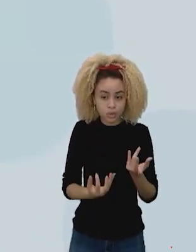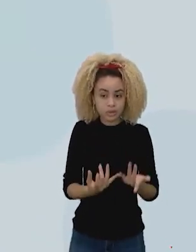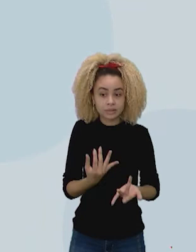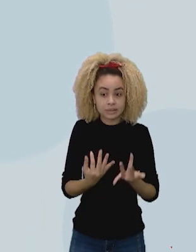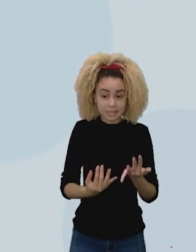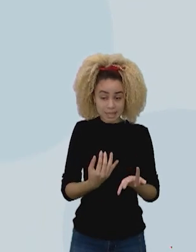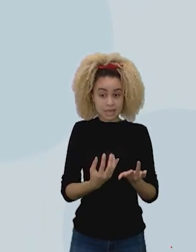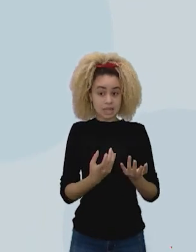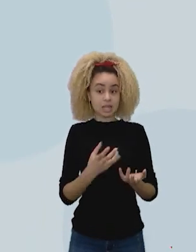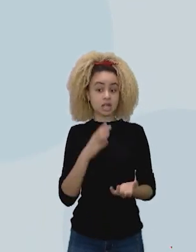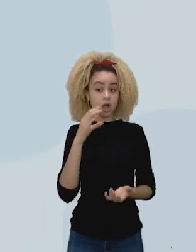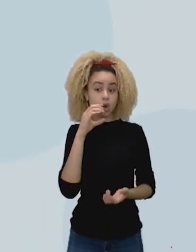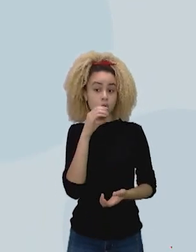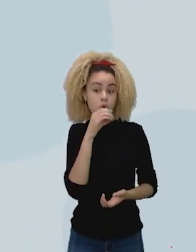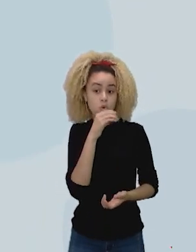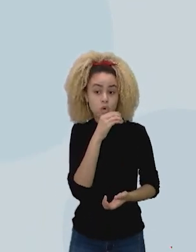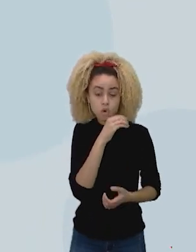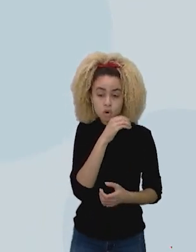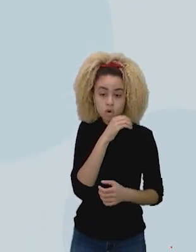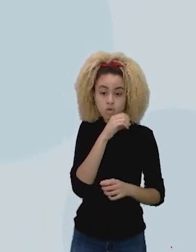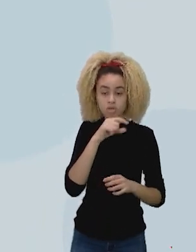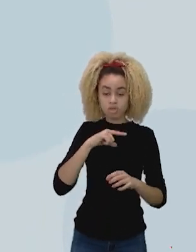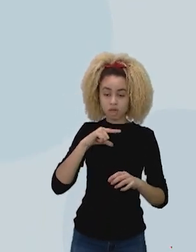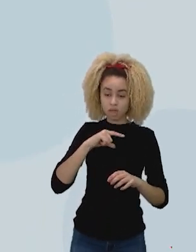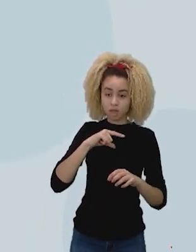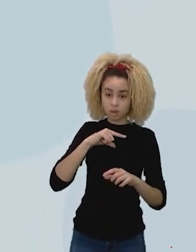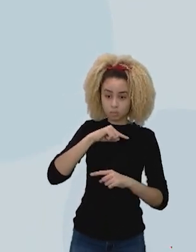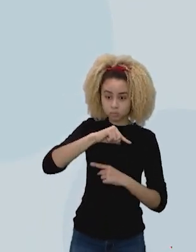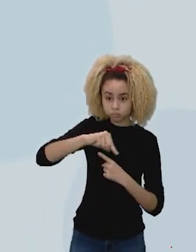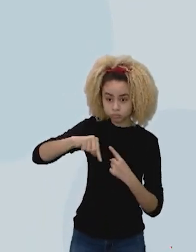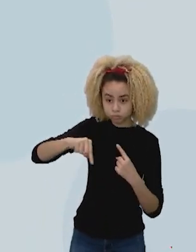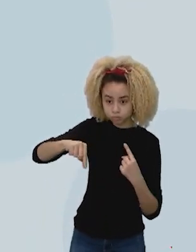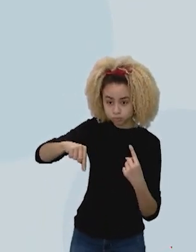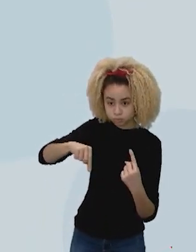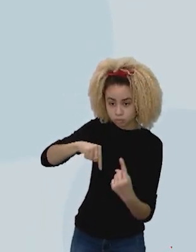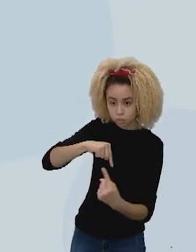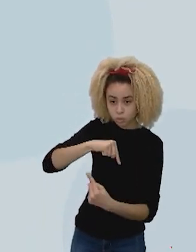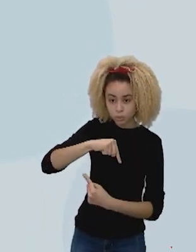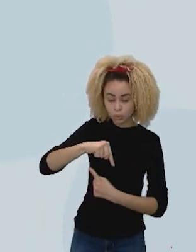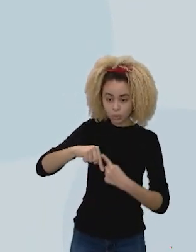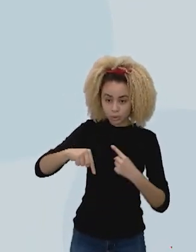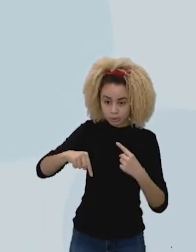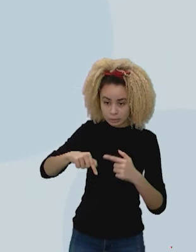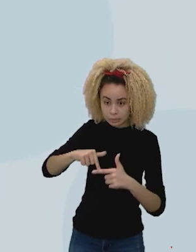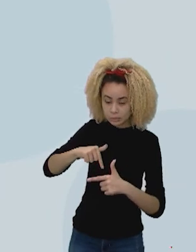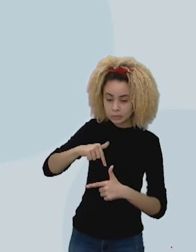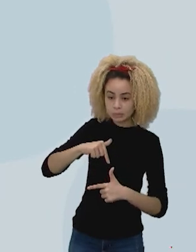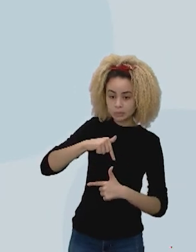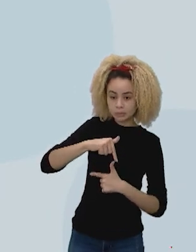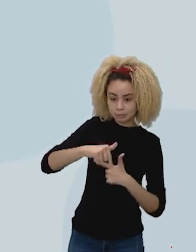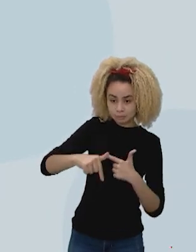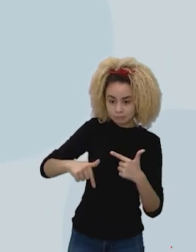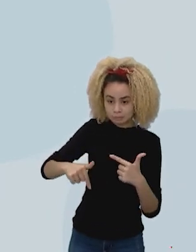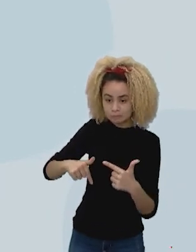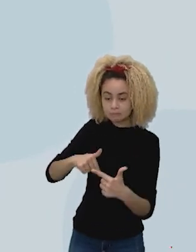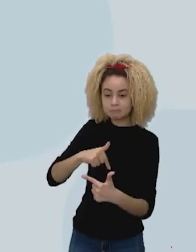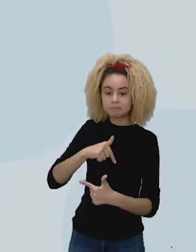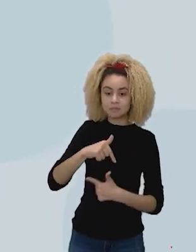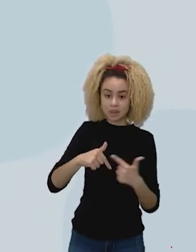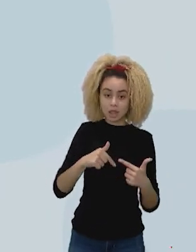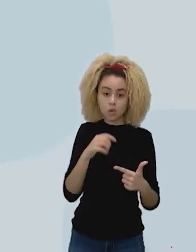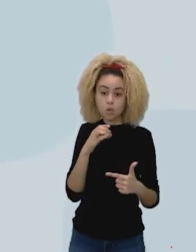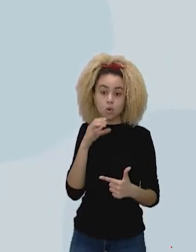desse calor eu entro num sistema que realiza trabalho, ou seja, eu esquento,